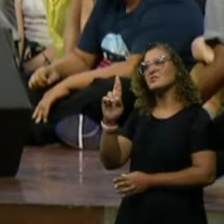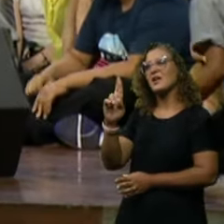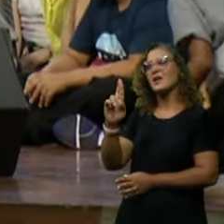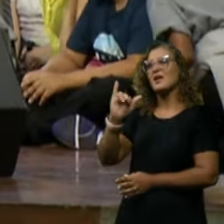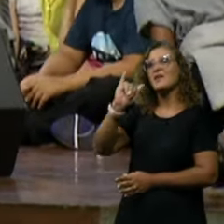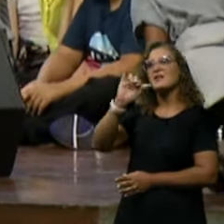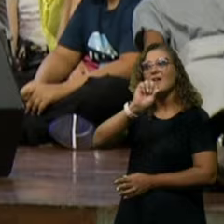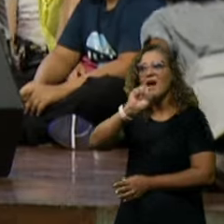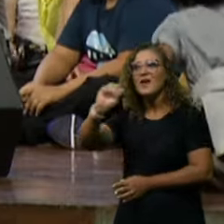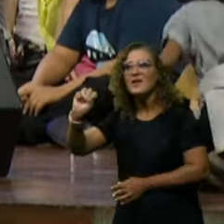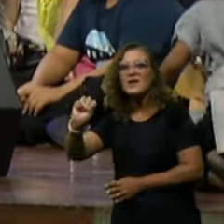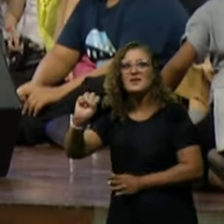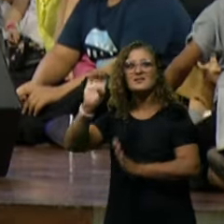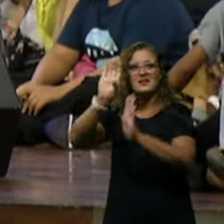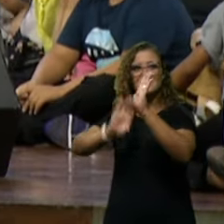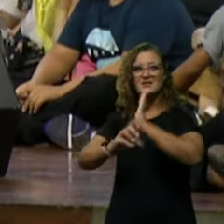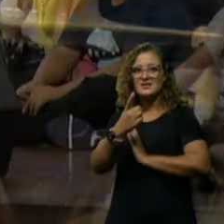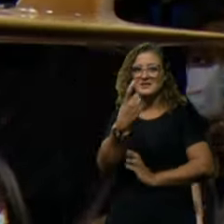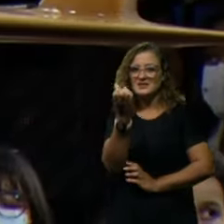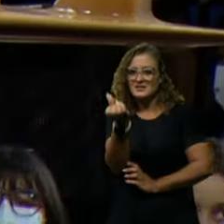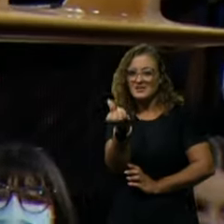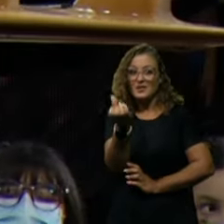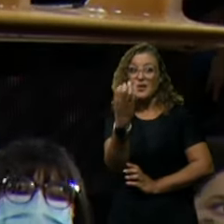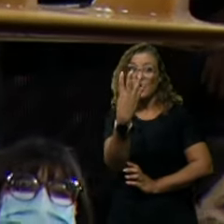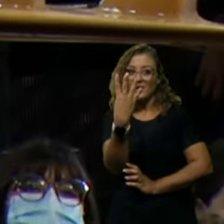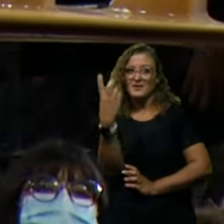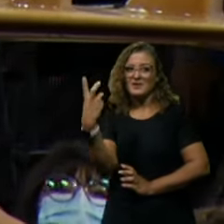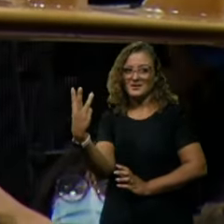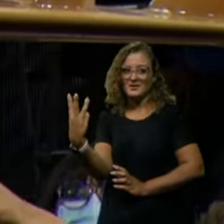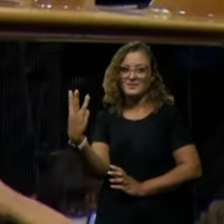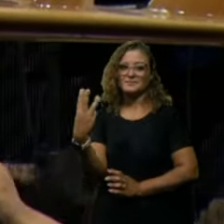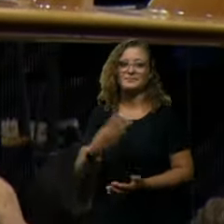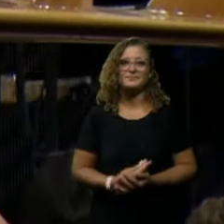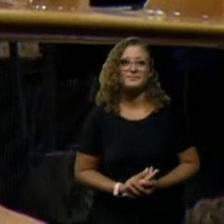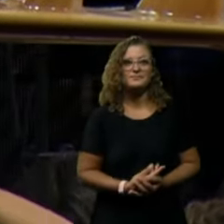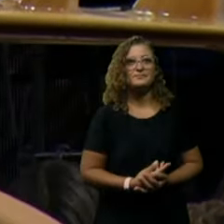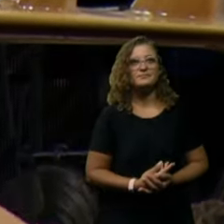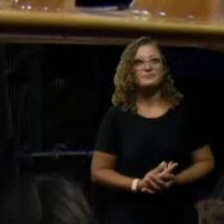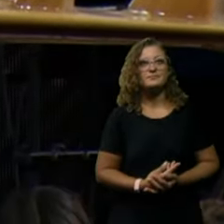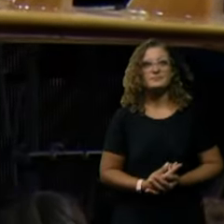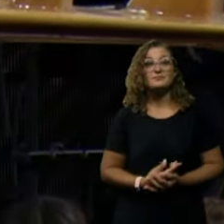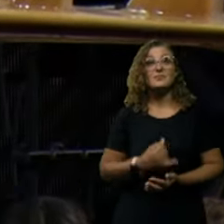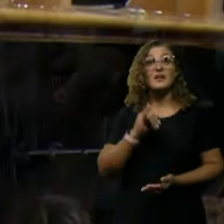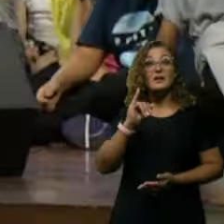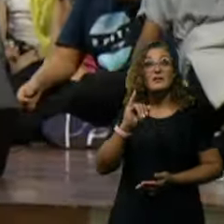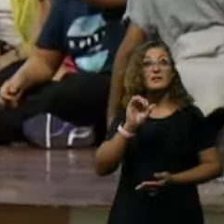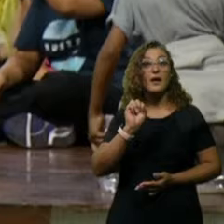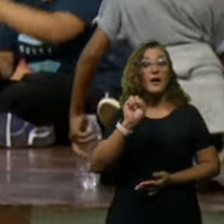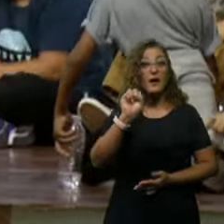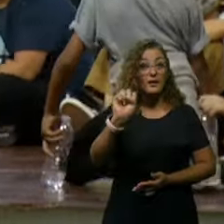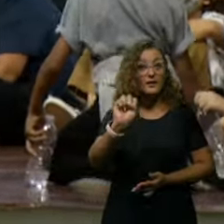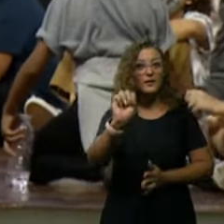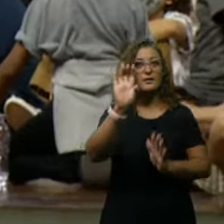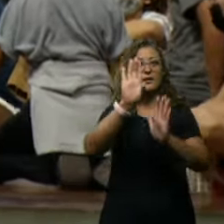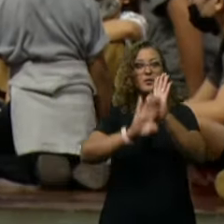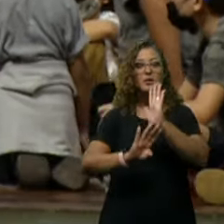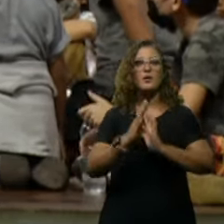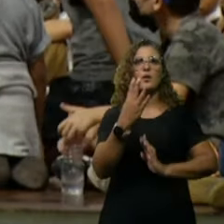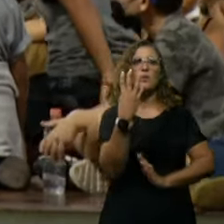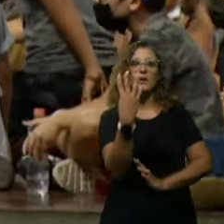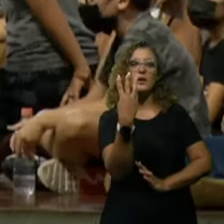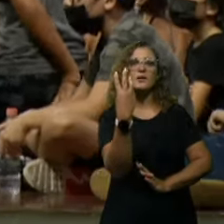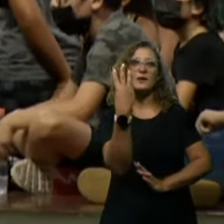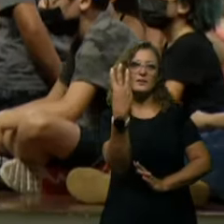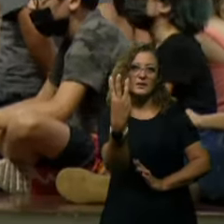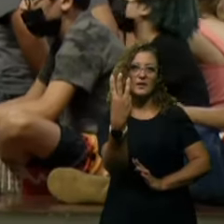lá uma garantia 1ª Você já parou para analisar a Isaías 43 diz que se você